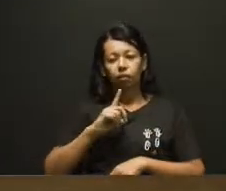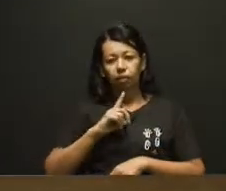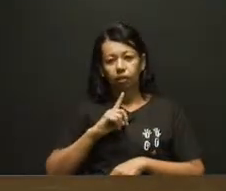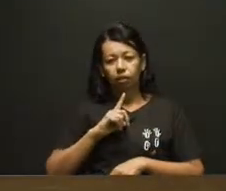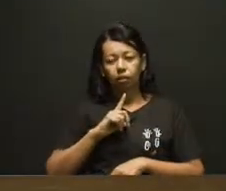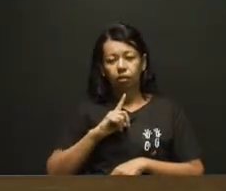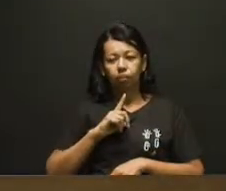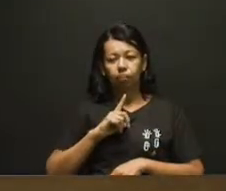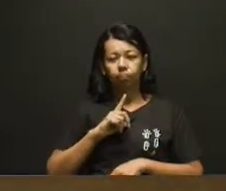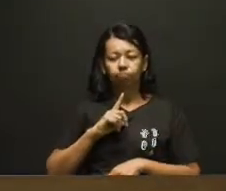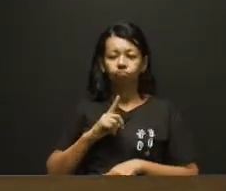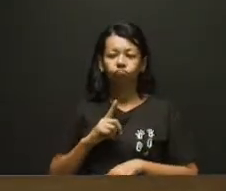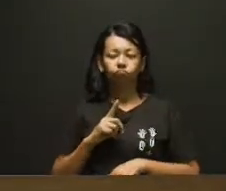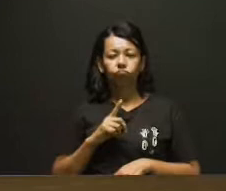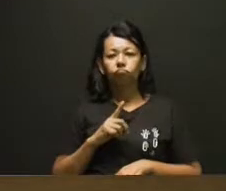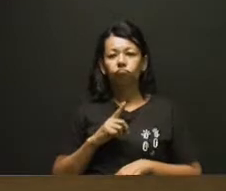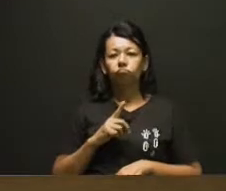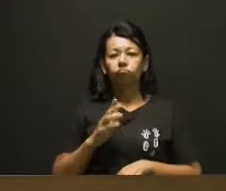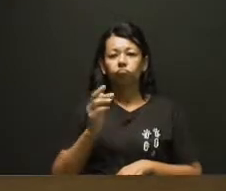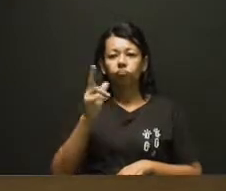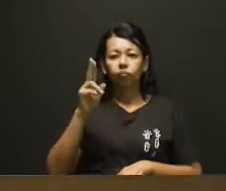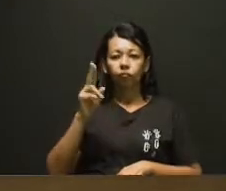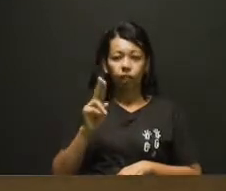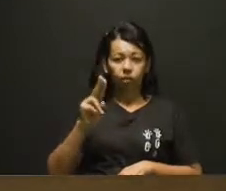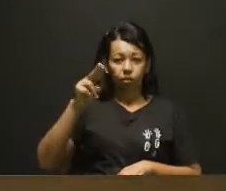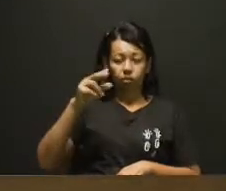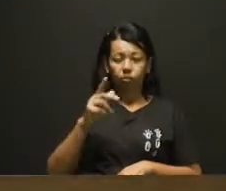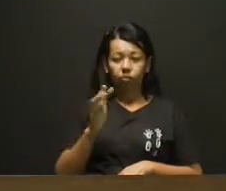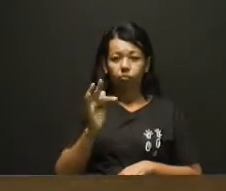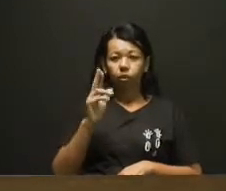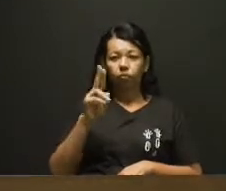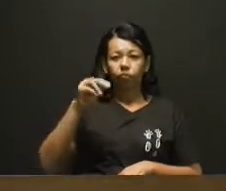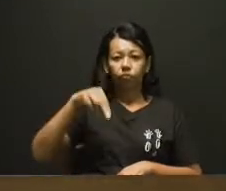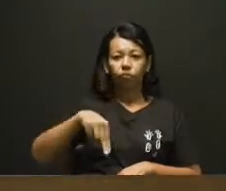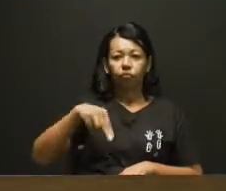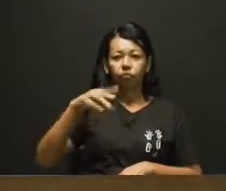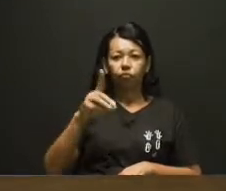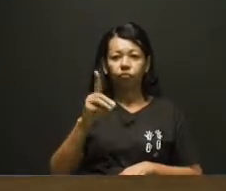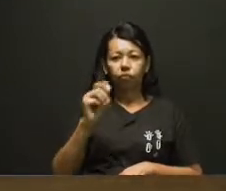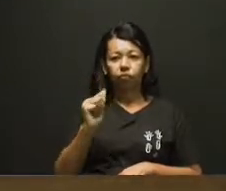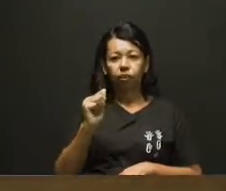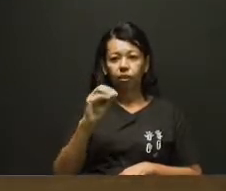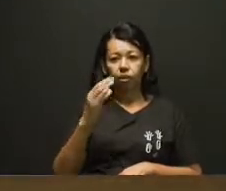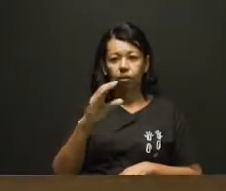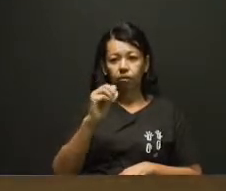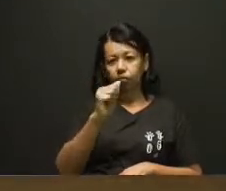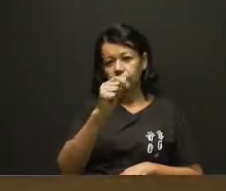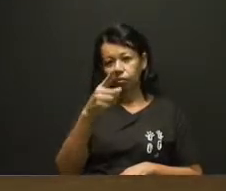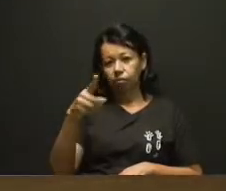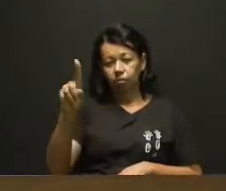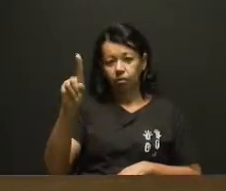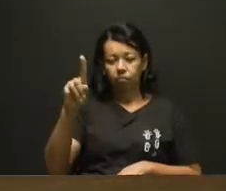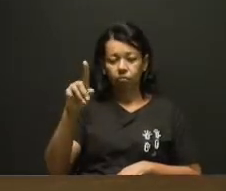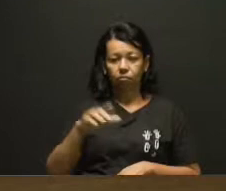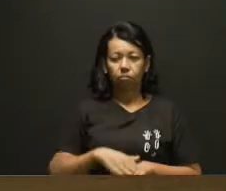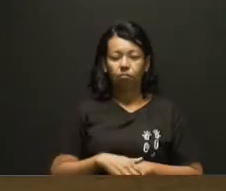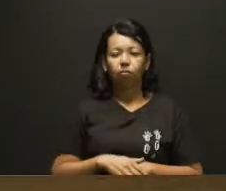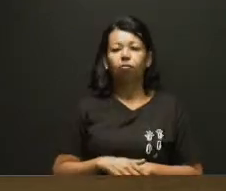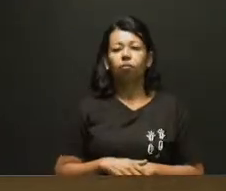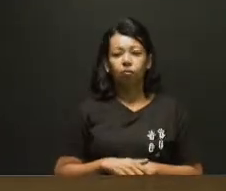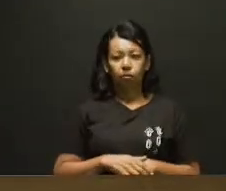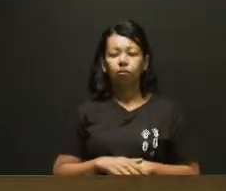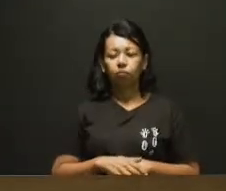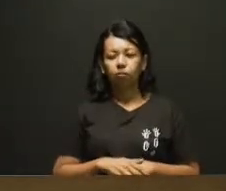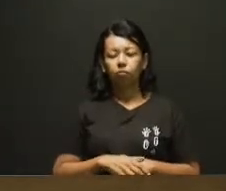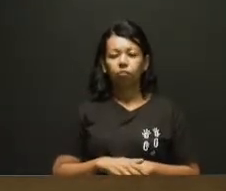a lc yes lions clube lembro direito